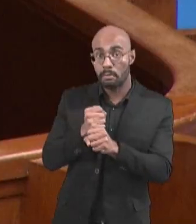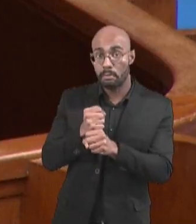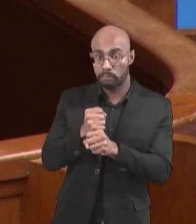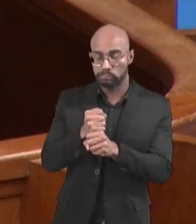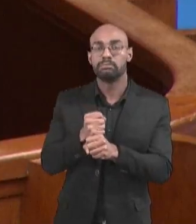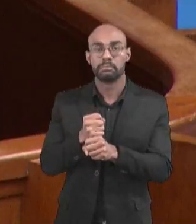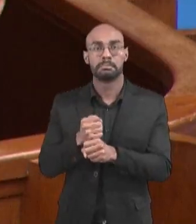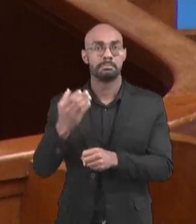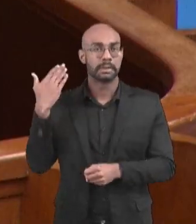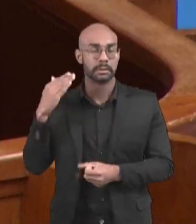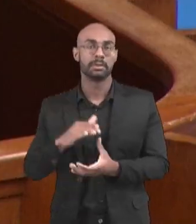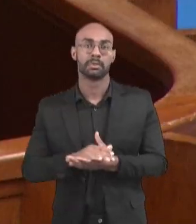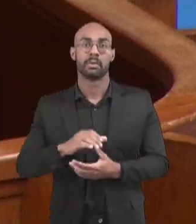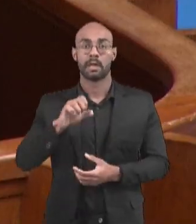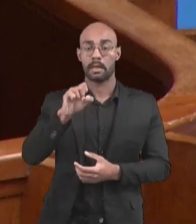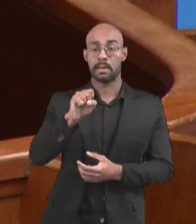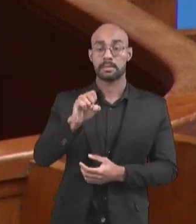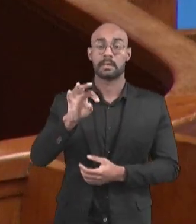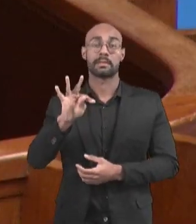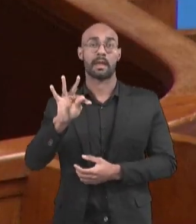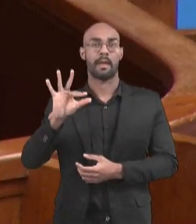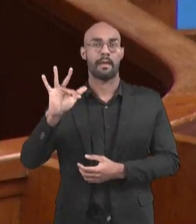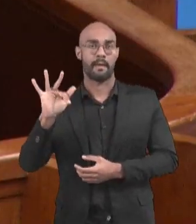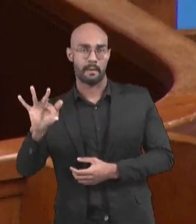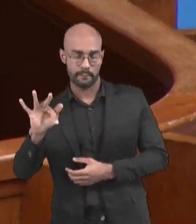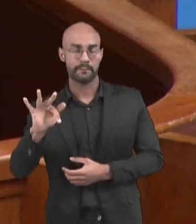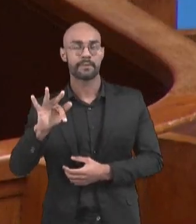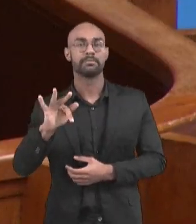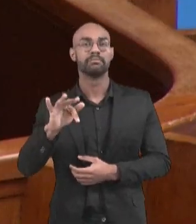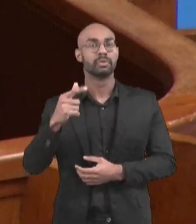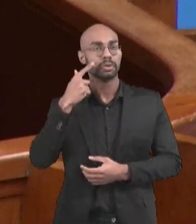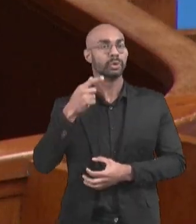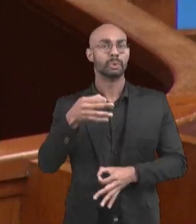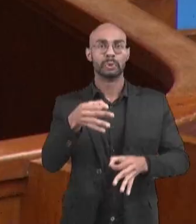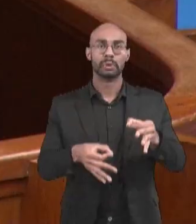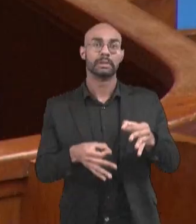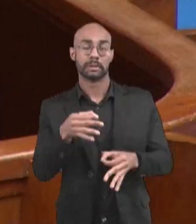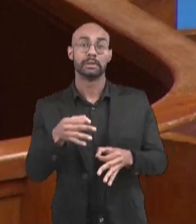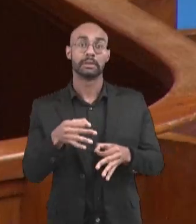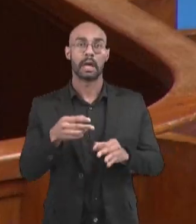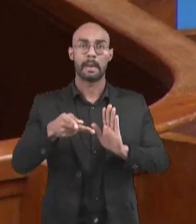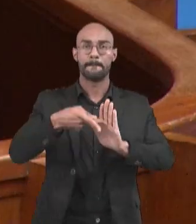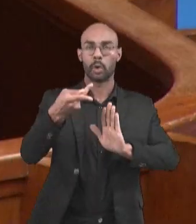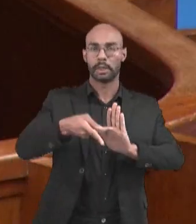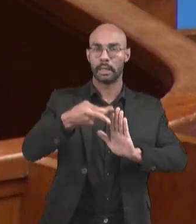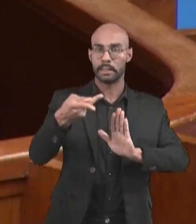foi julgado no STF, foi julgado e anulada a portaria,